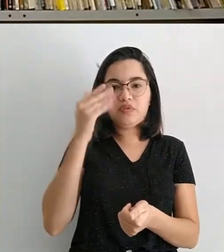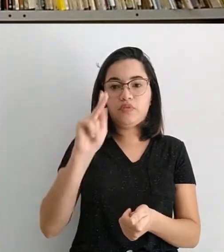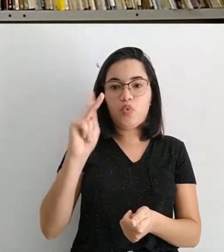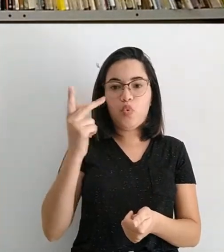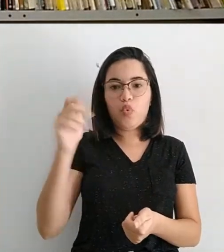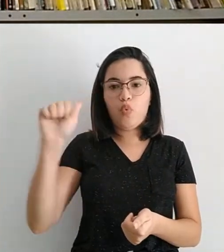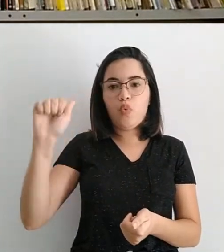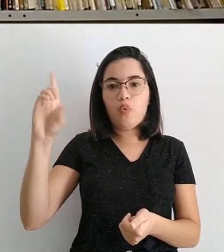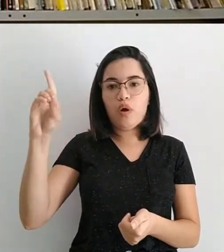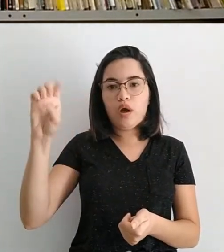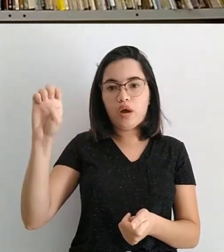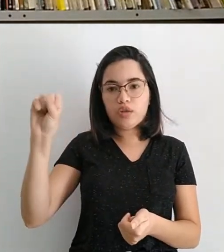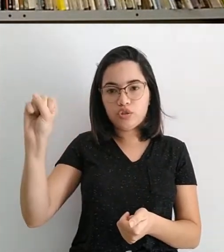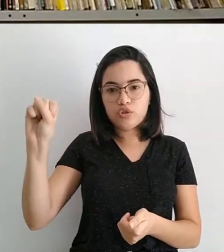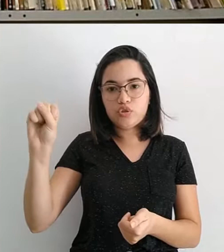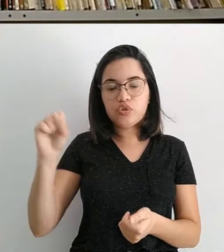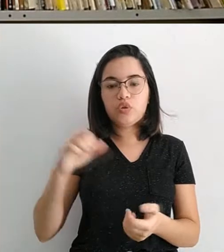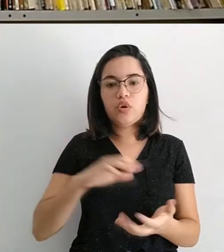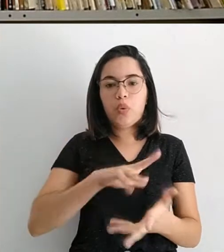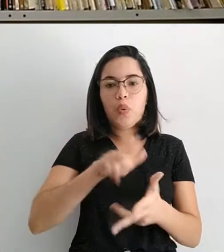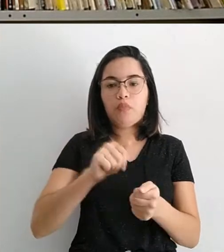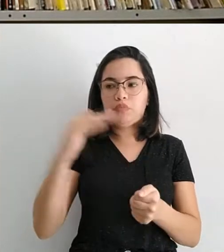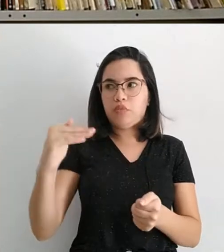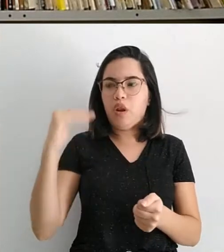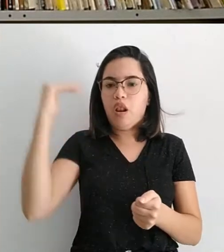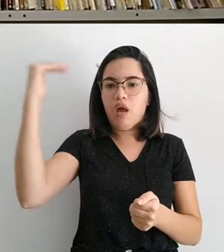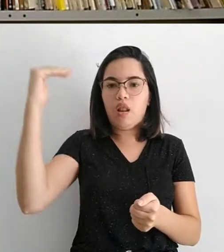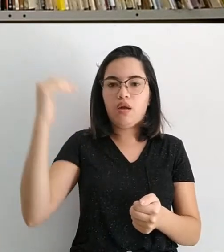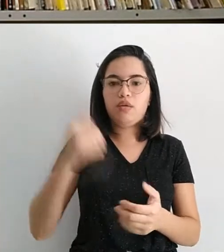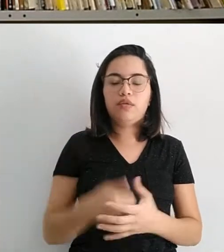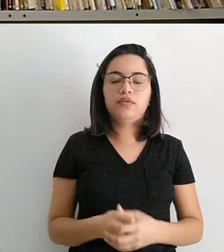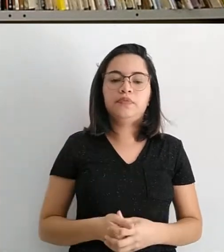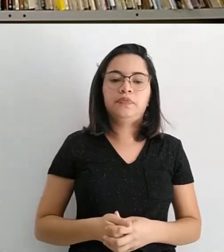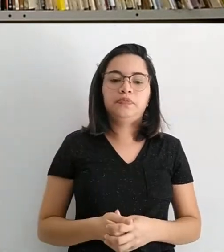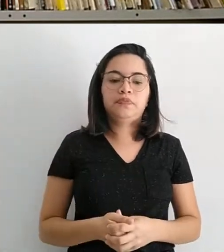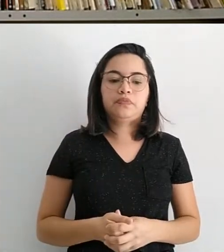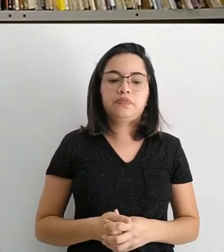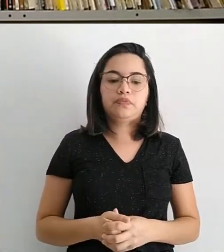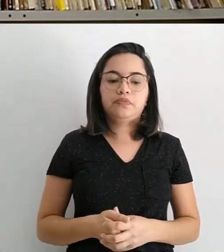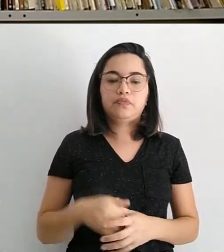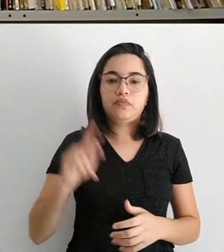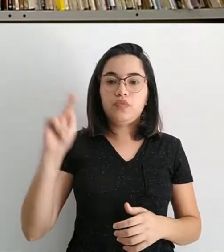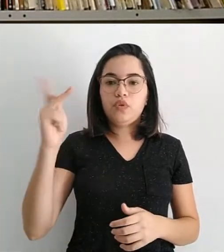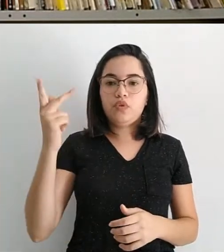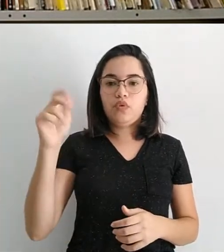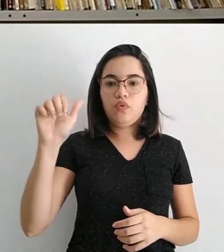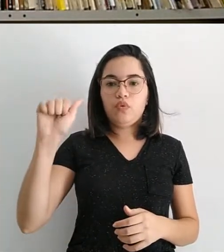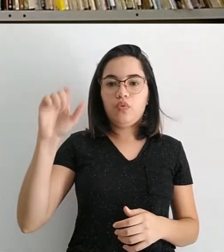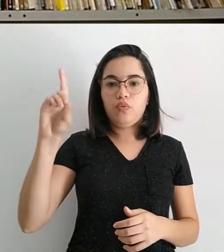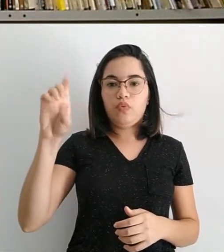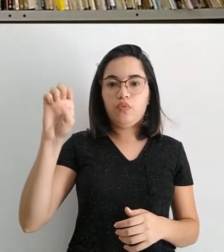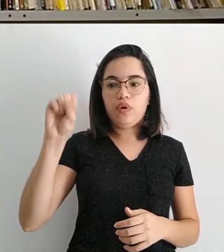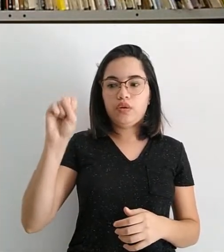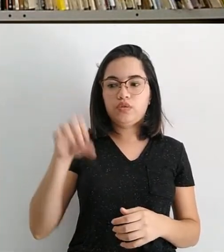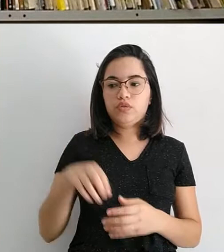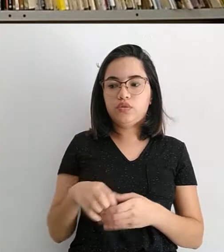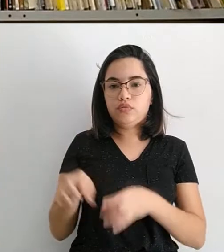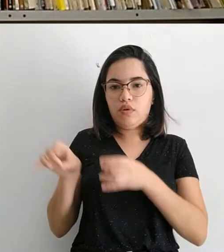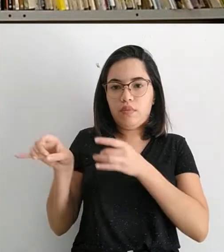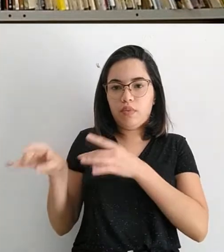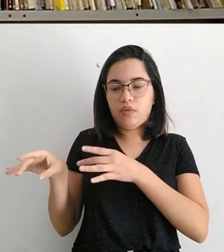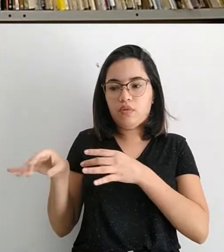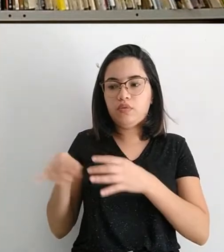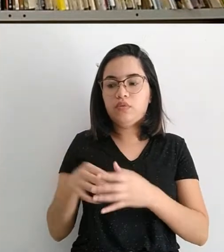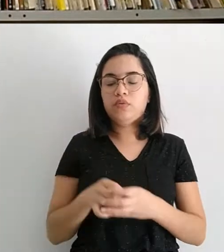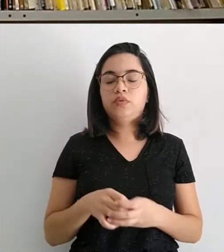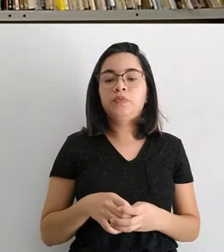né, o mundo do além-túmulo, o Hades no grego e Abaddon no hebraico,